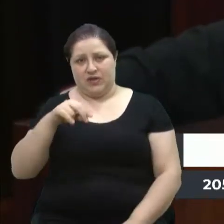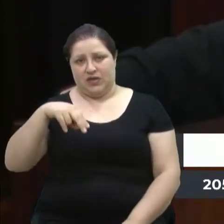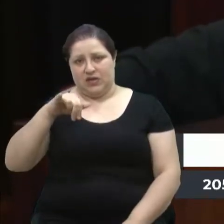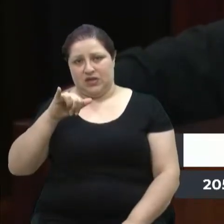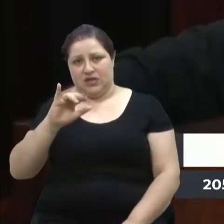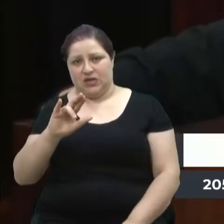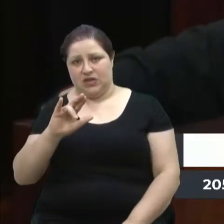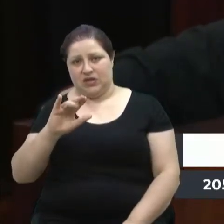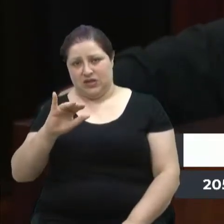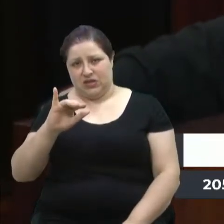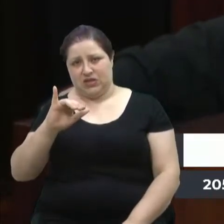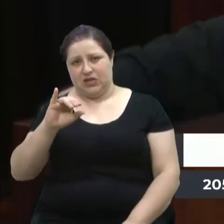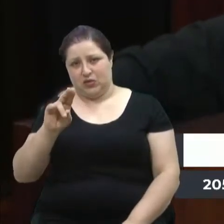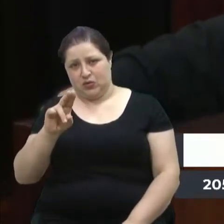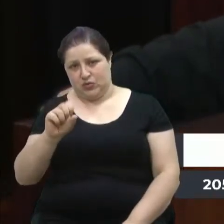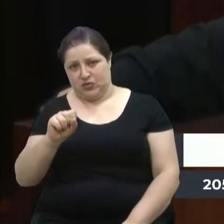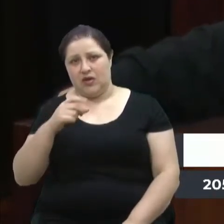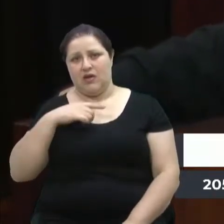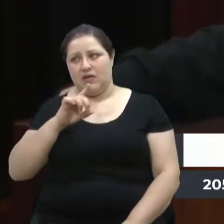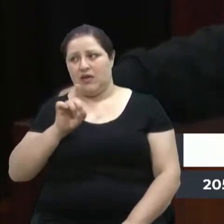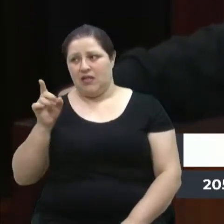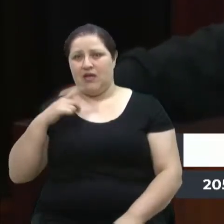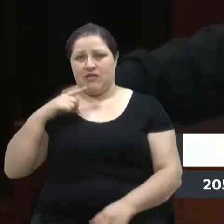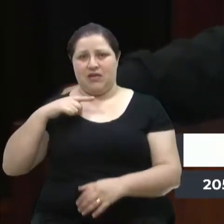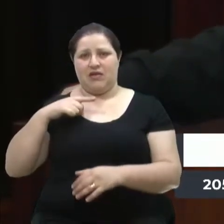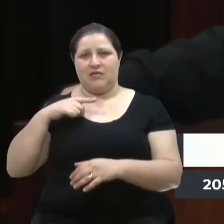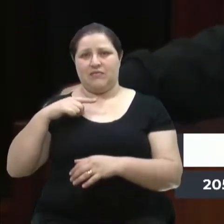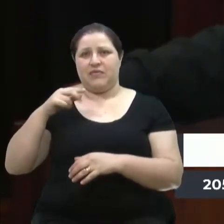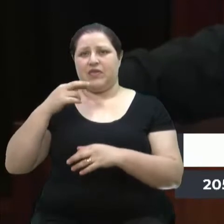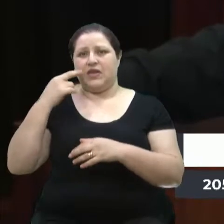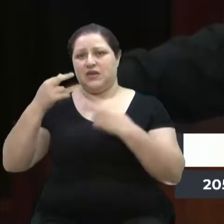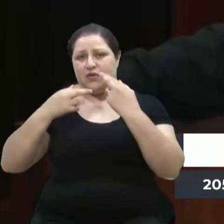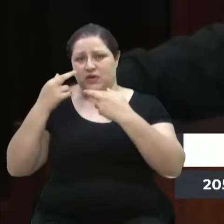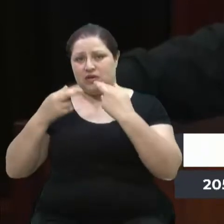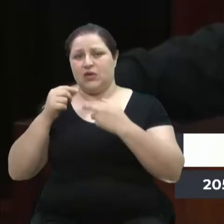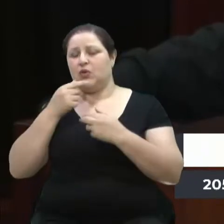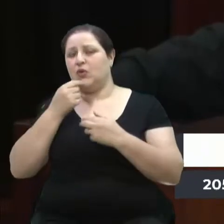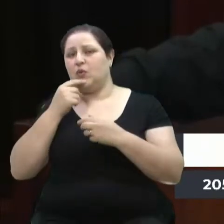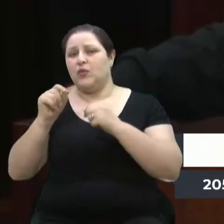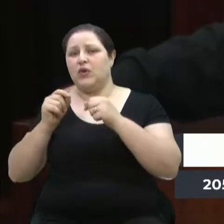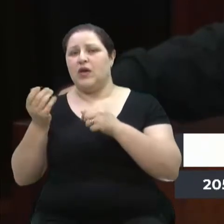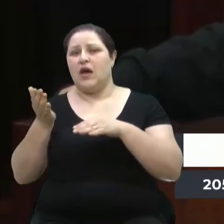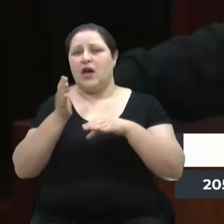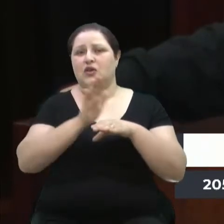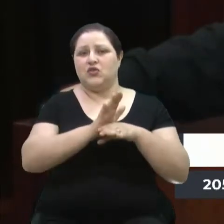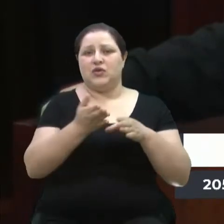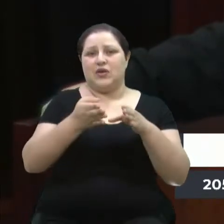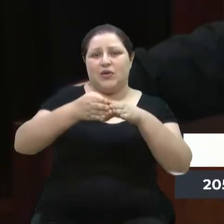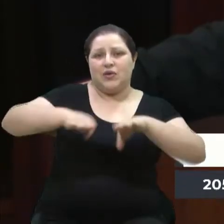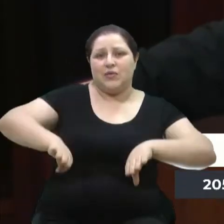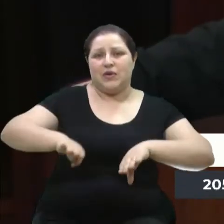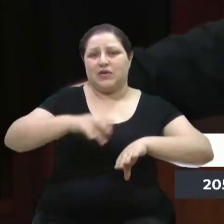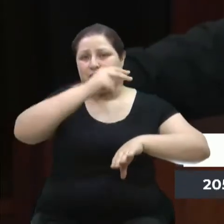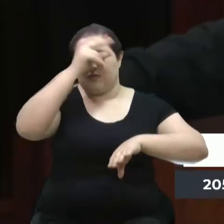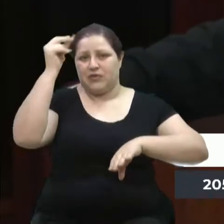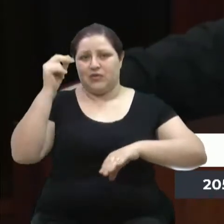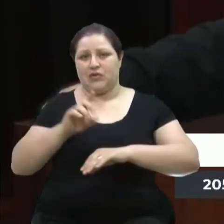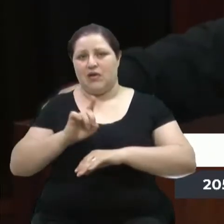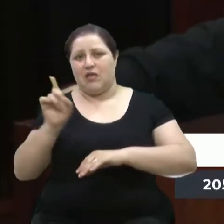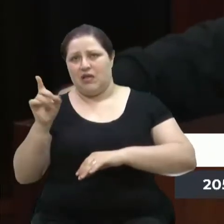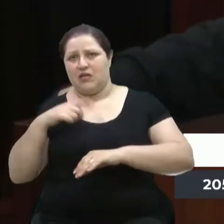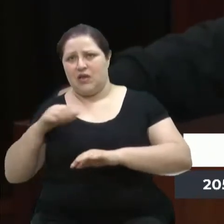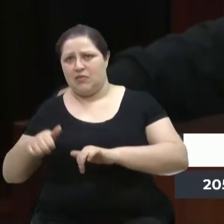tem aqui o nosso restaurante ele tem uma ótima construção do Parque dos Macaquinhos qual contrapartida que lhe dava para prefeitura o Parque dos Macaquinhos